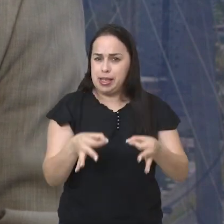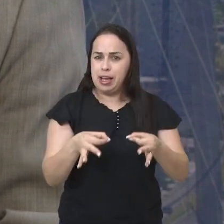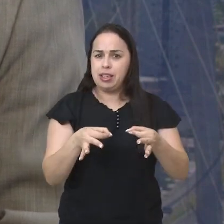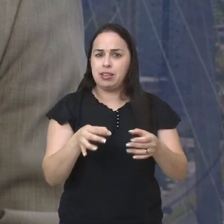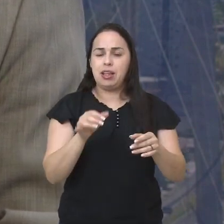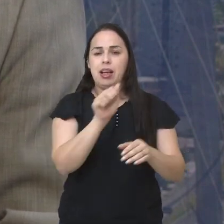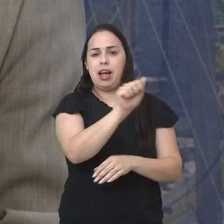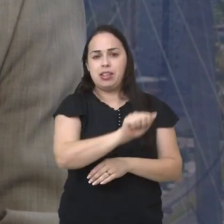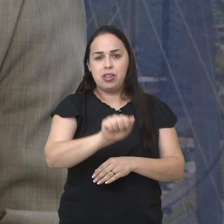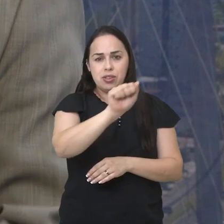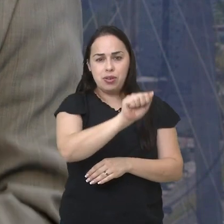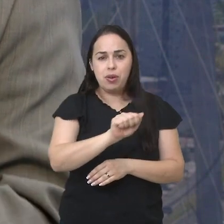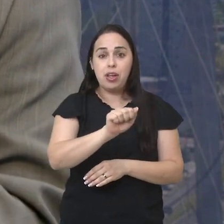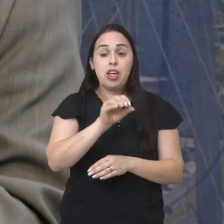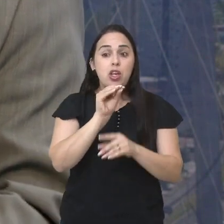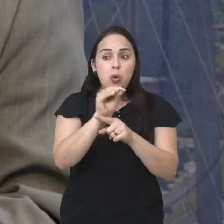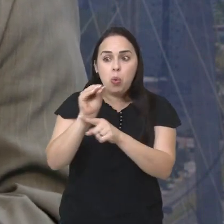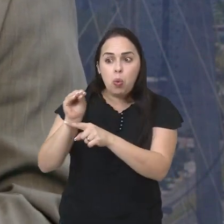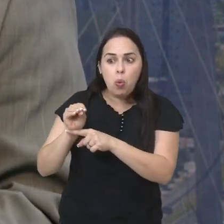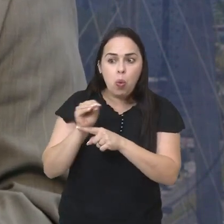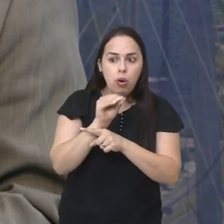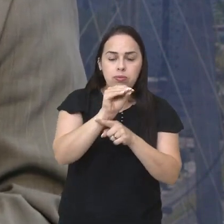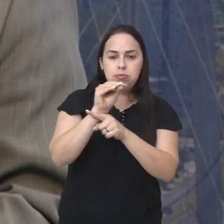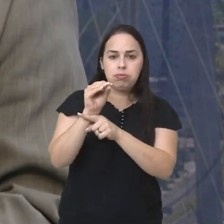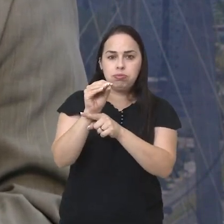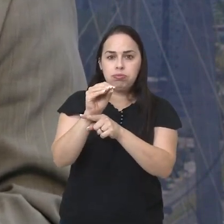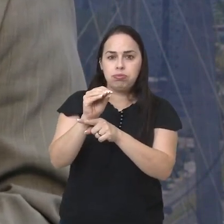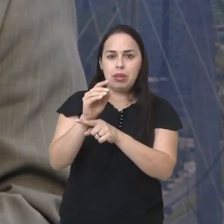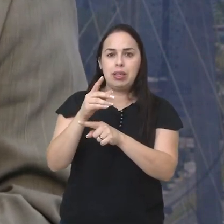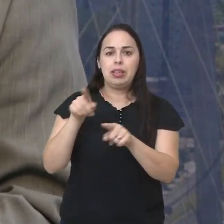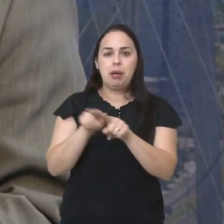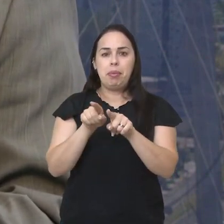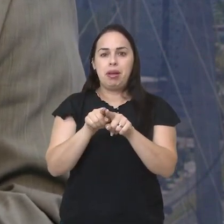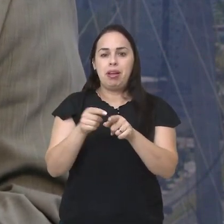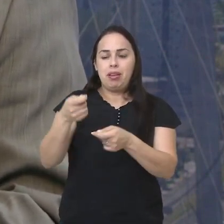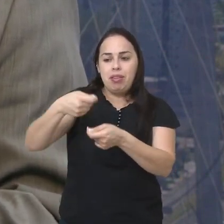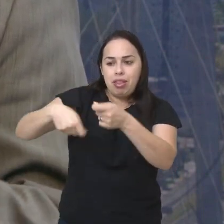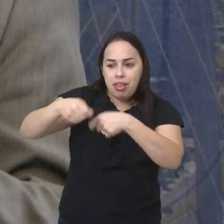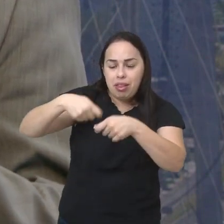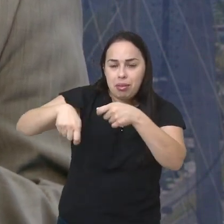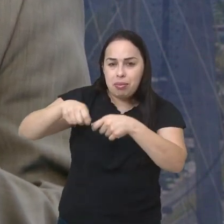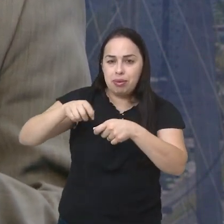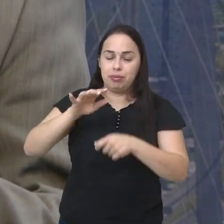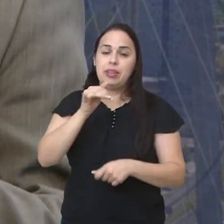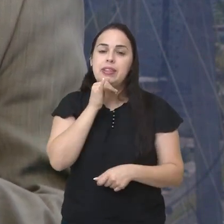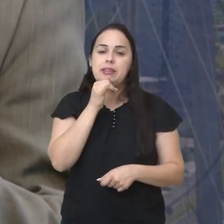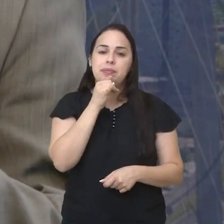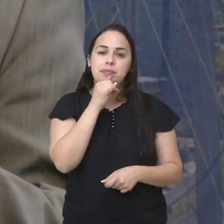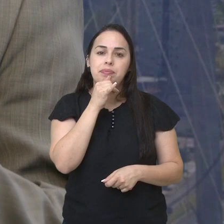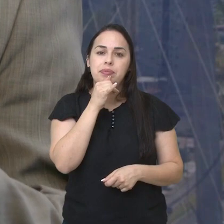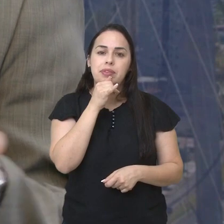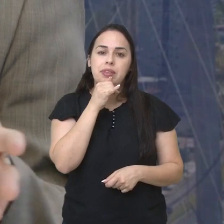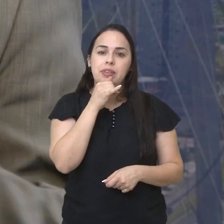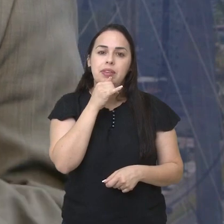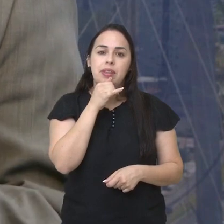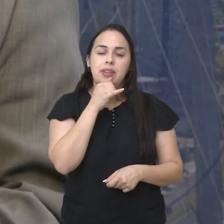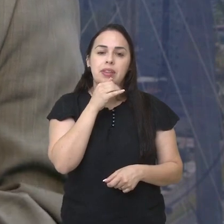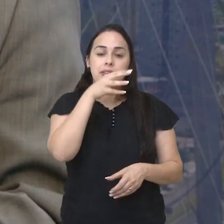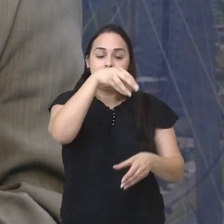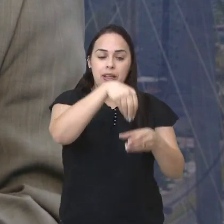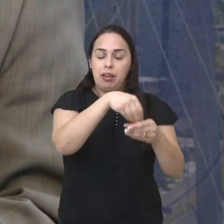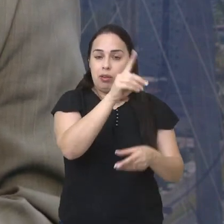associações como a CIPES e cuidam e abrangem toda uma administração pública, né? Tem desde de serviço